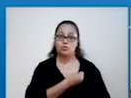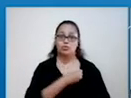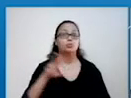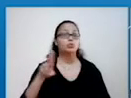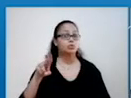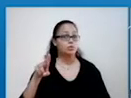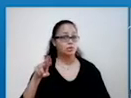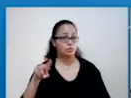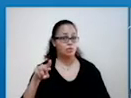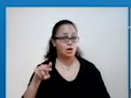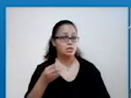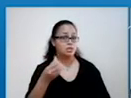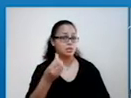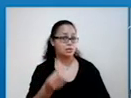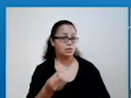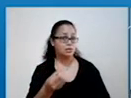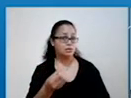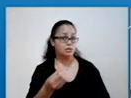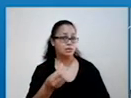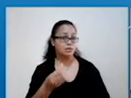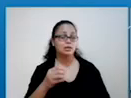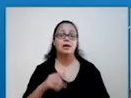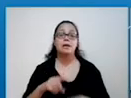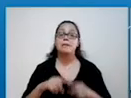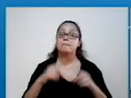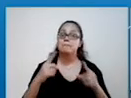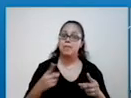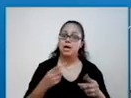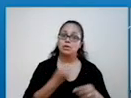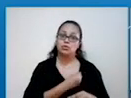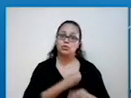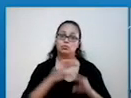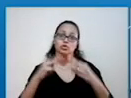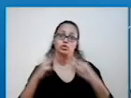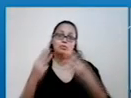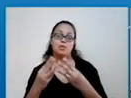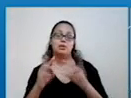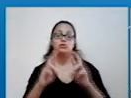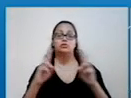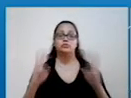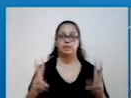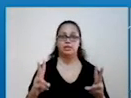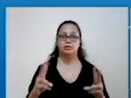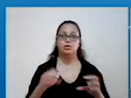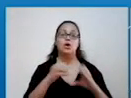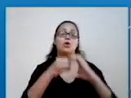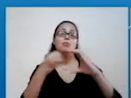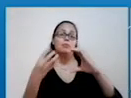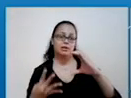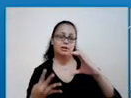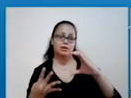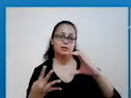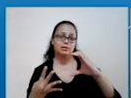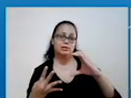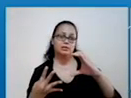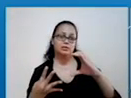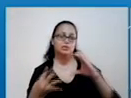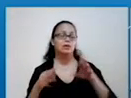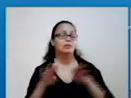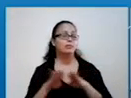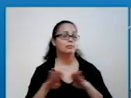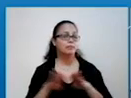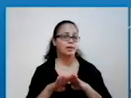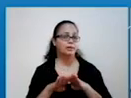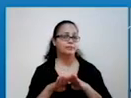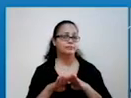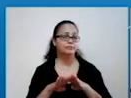que é o número 6, mas os seus números de massa são diferentes. E uma característica dos isótopos também